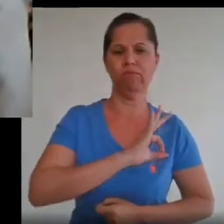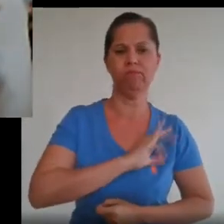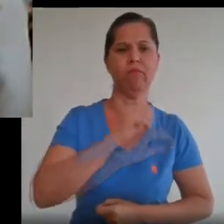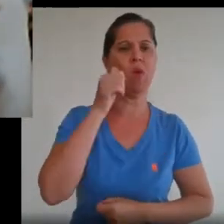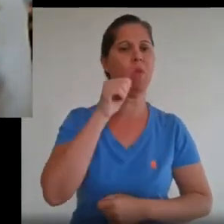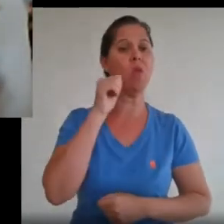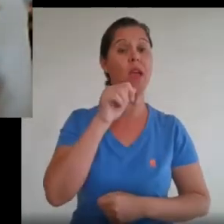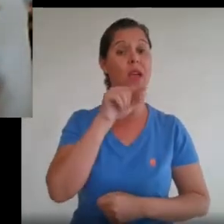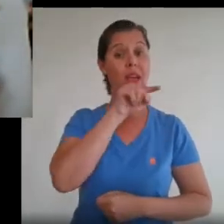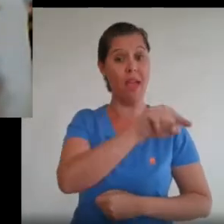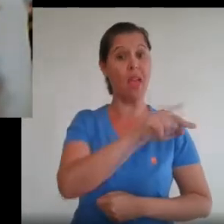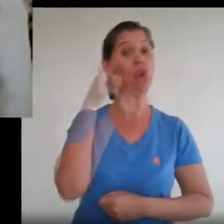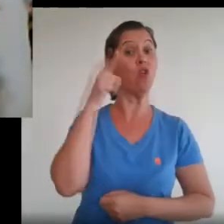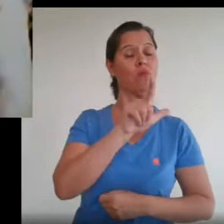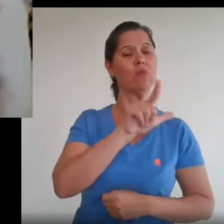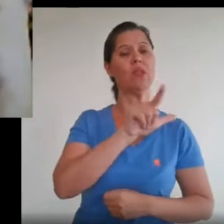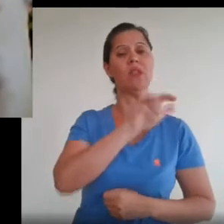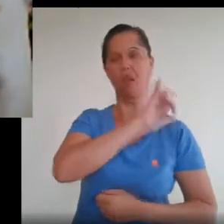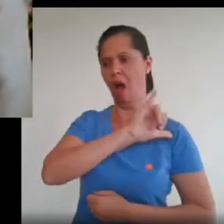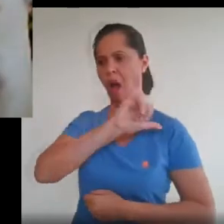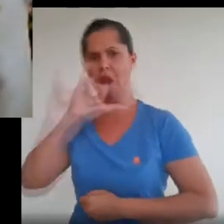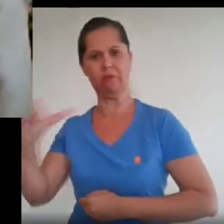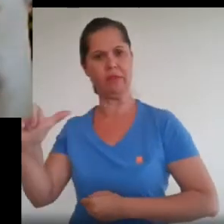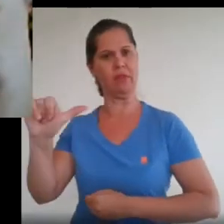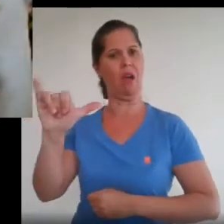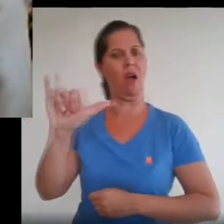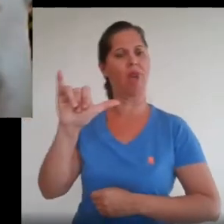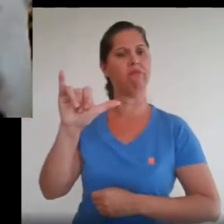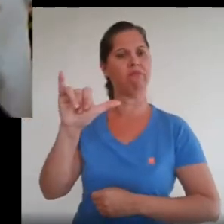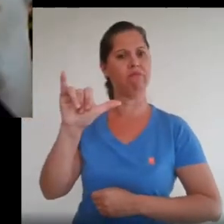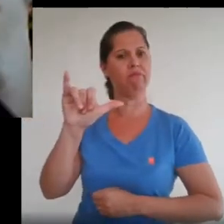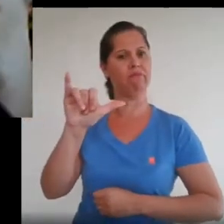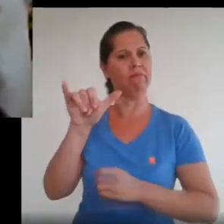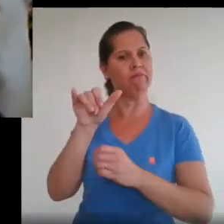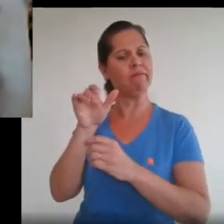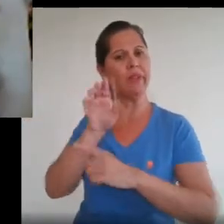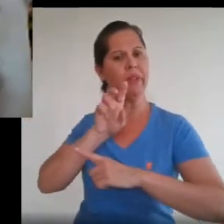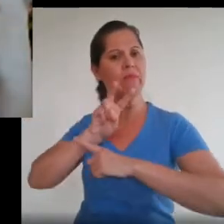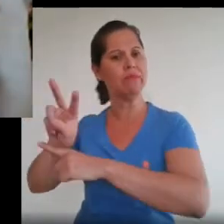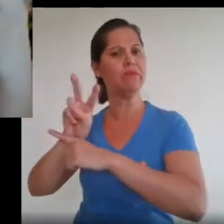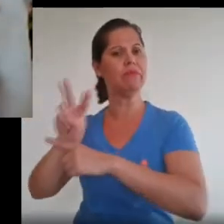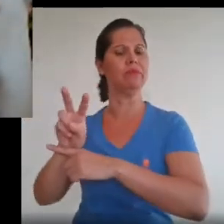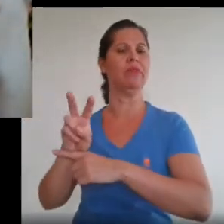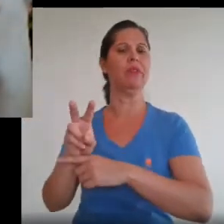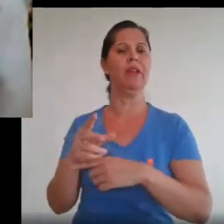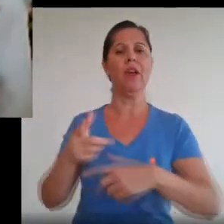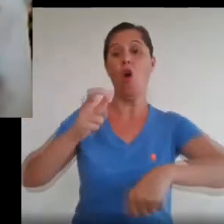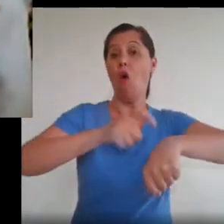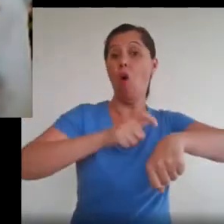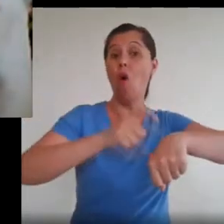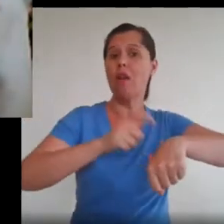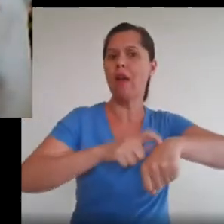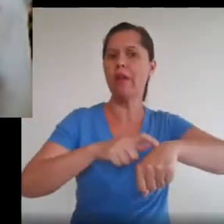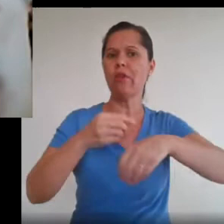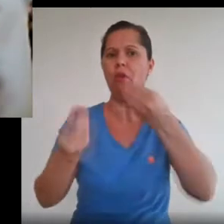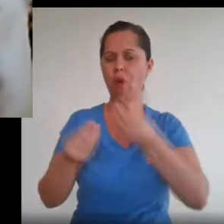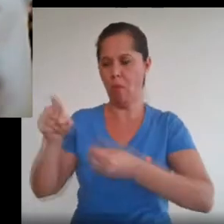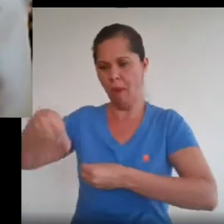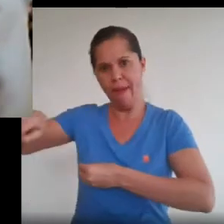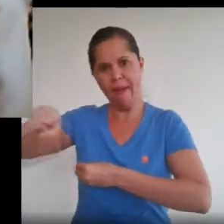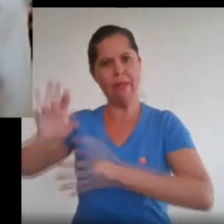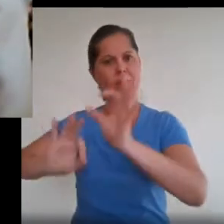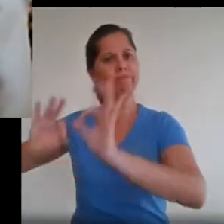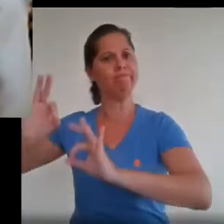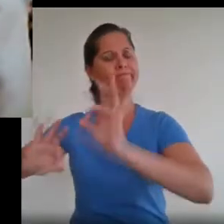uma forma das mulheres acessarem, né? Quais os horários que esses serviços iam